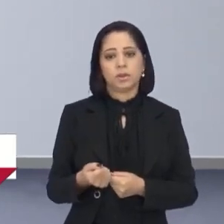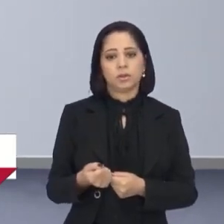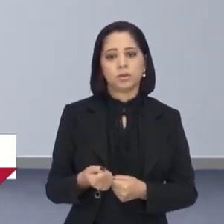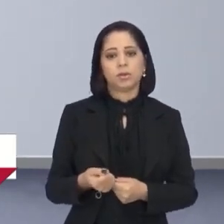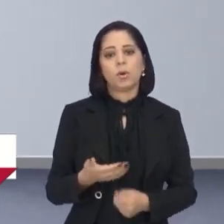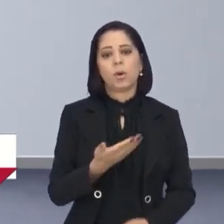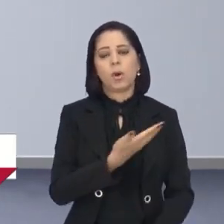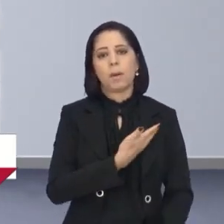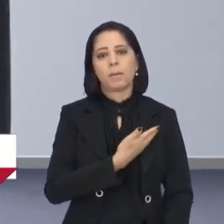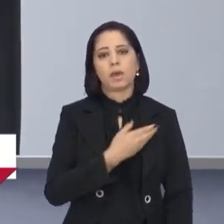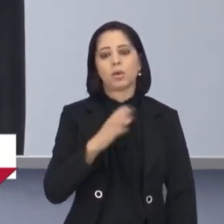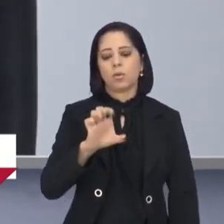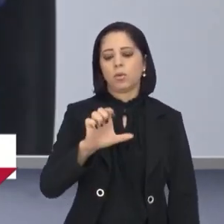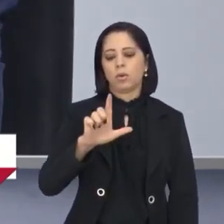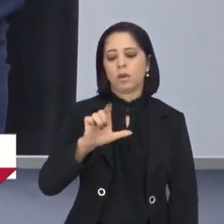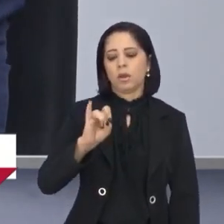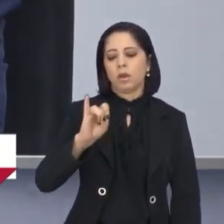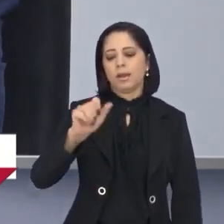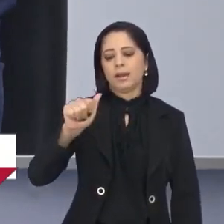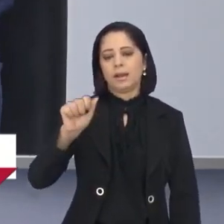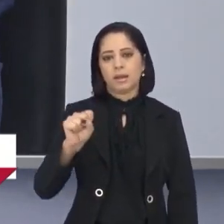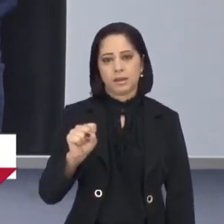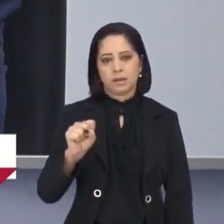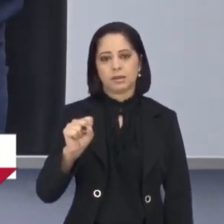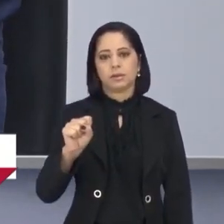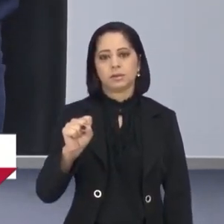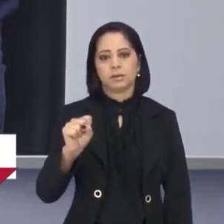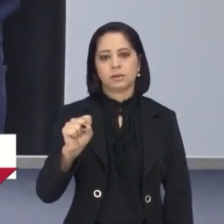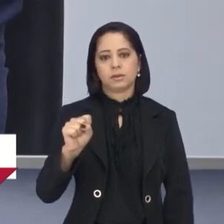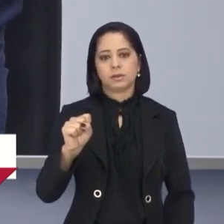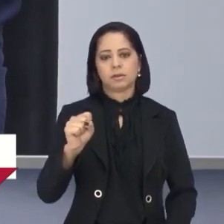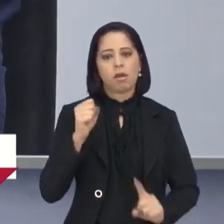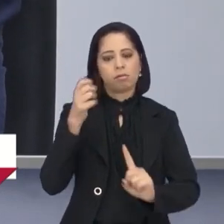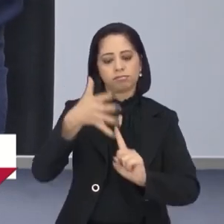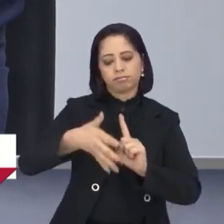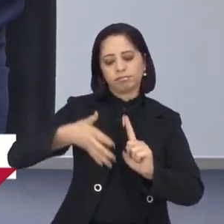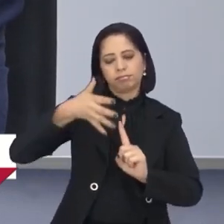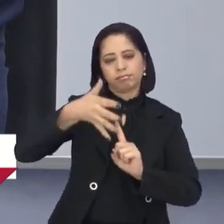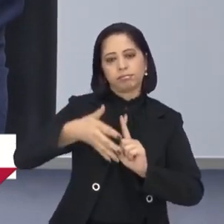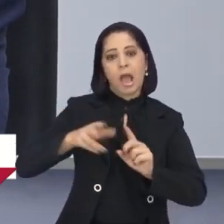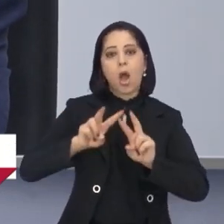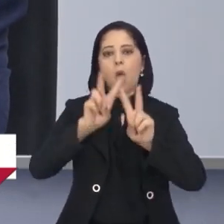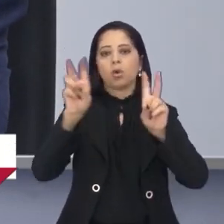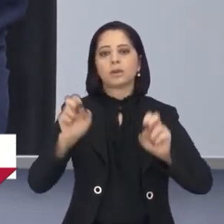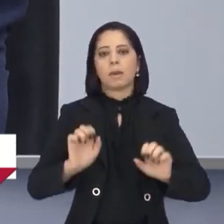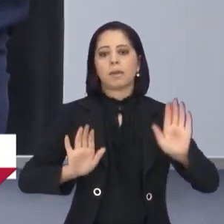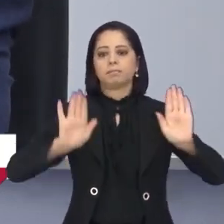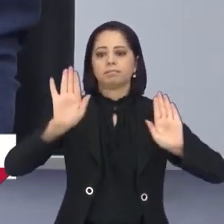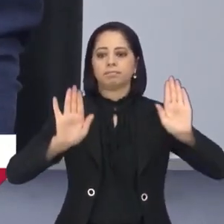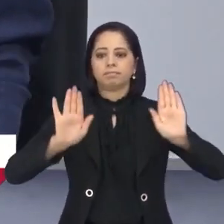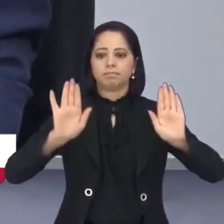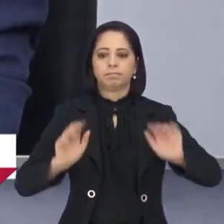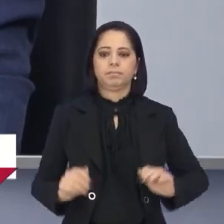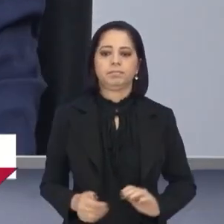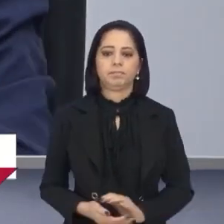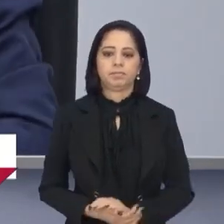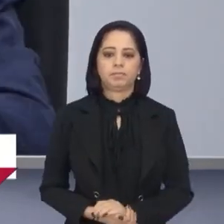nosso diretor Elias para falar sobre a nova lei de licitações por favor Elias